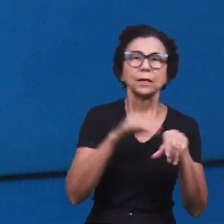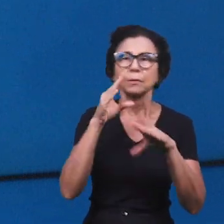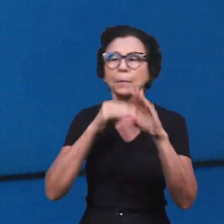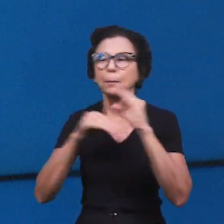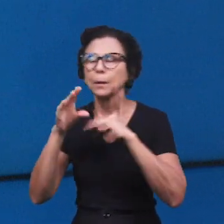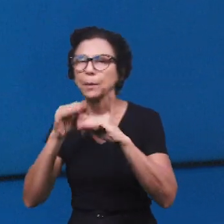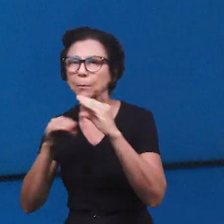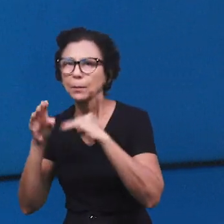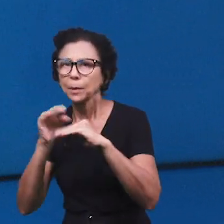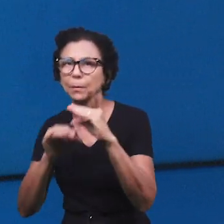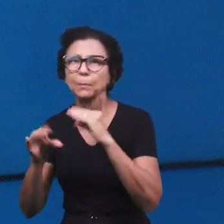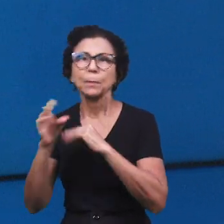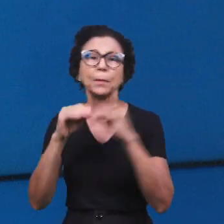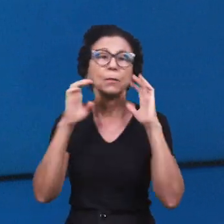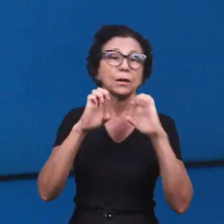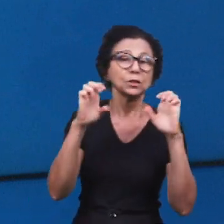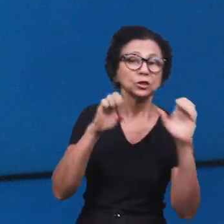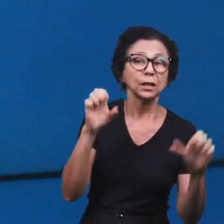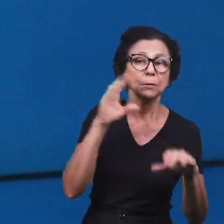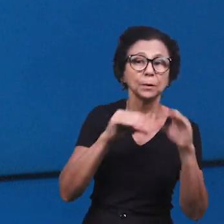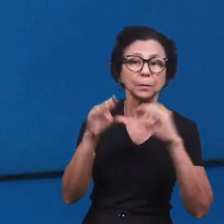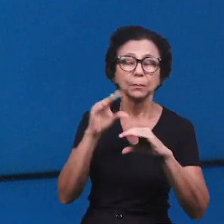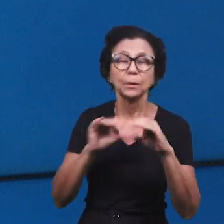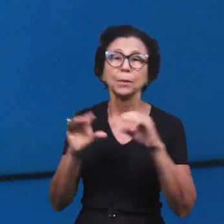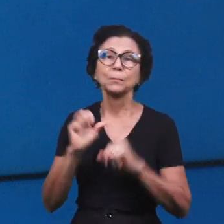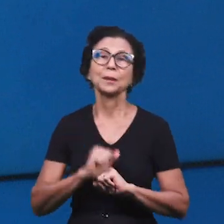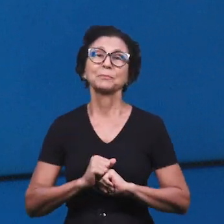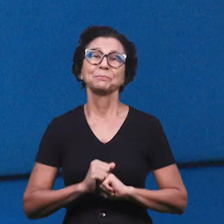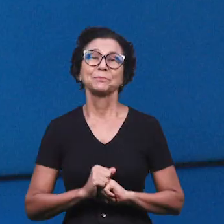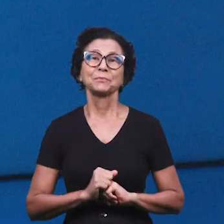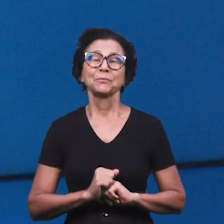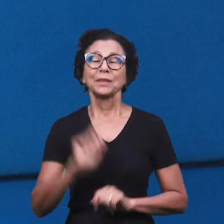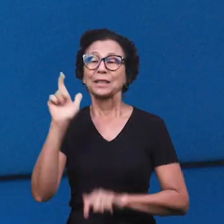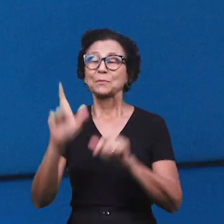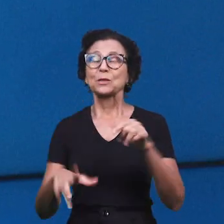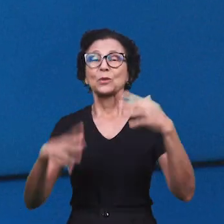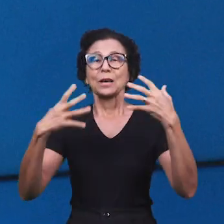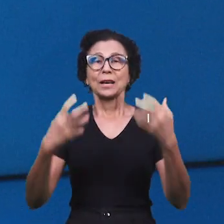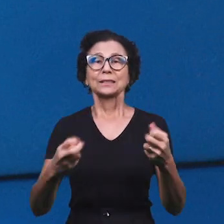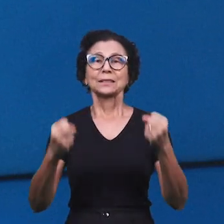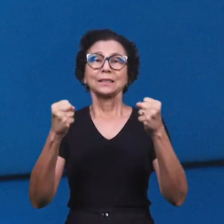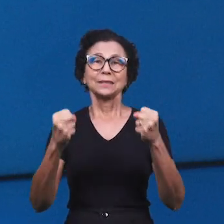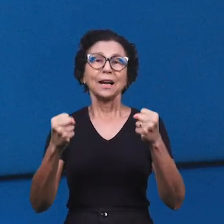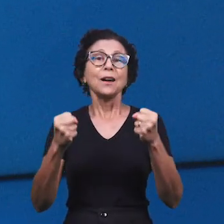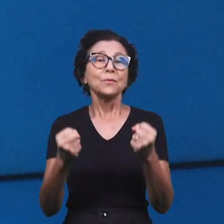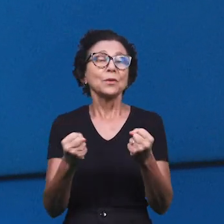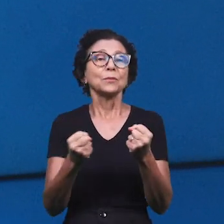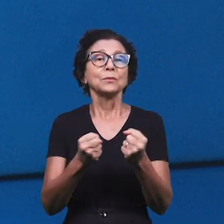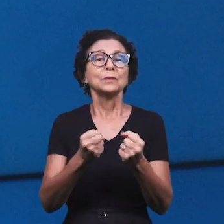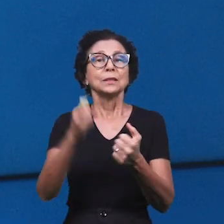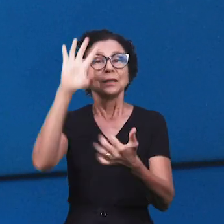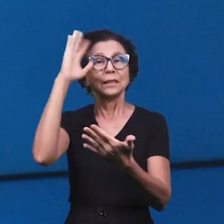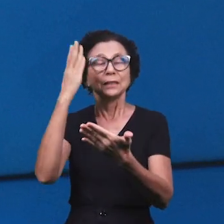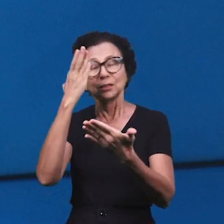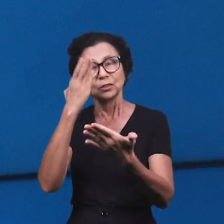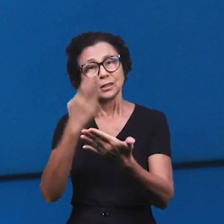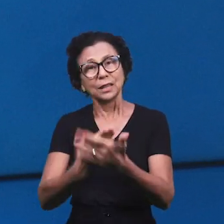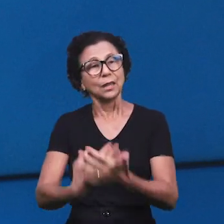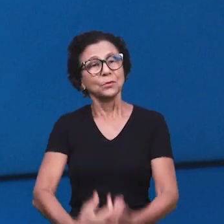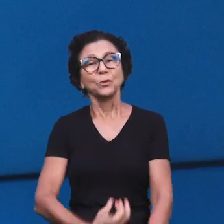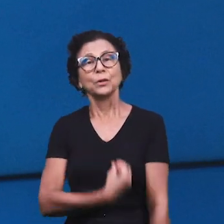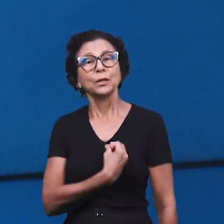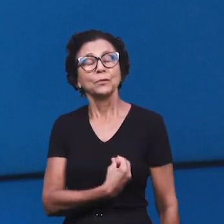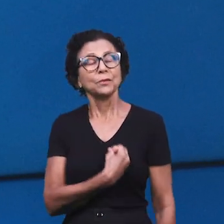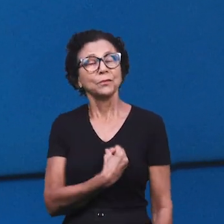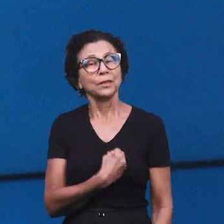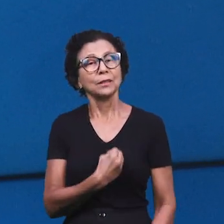palavra, ela disse, e se convertiam e viviam pela palavra. Desta forma, a palavra se espalhou